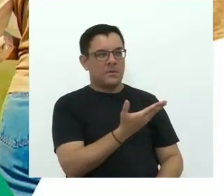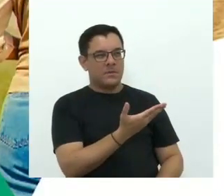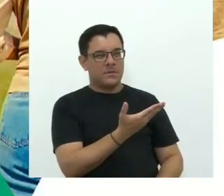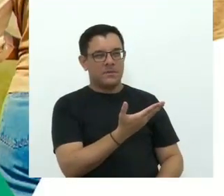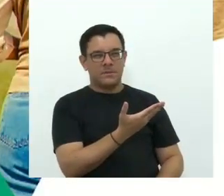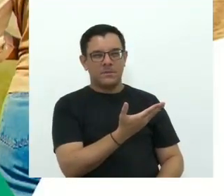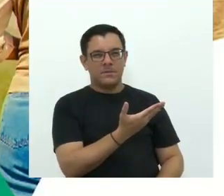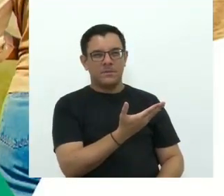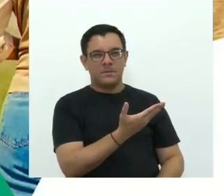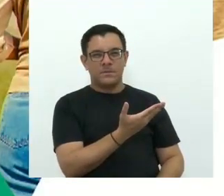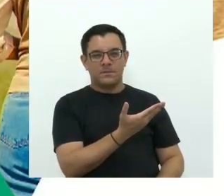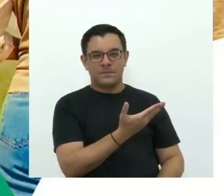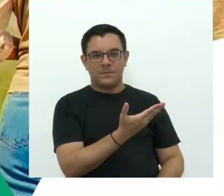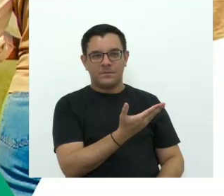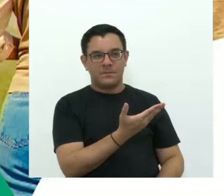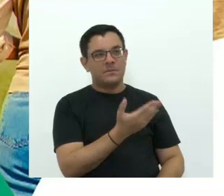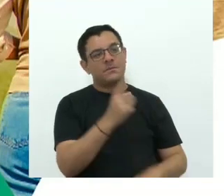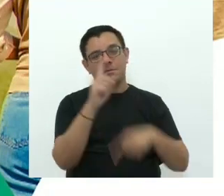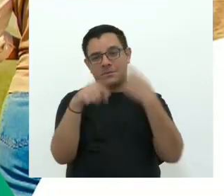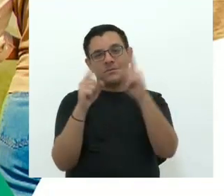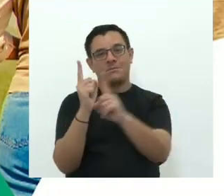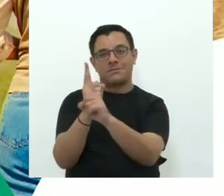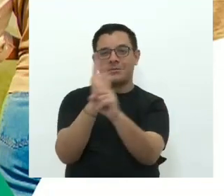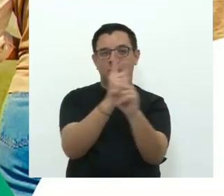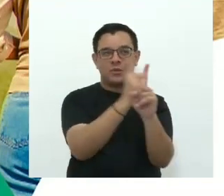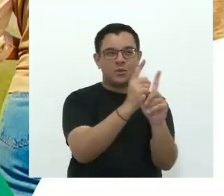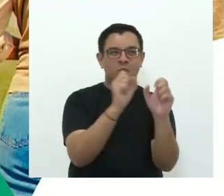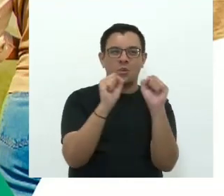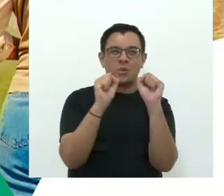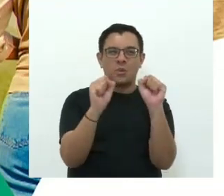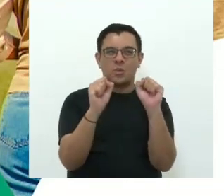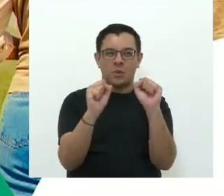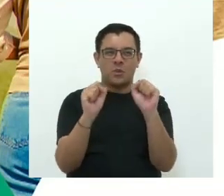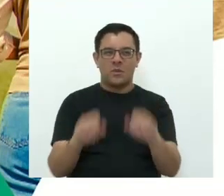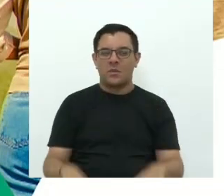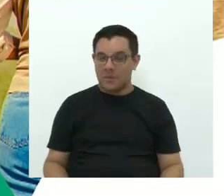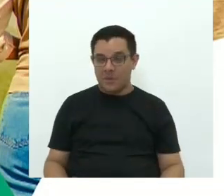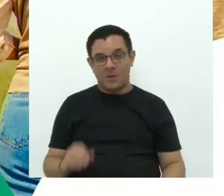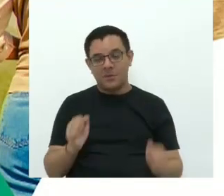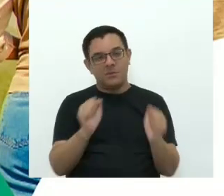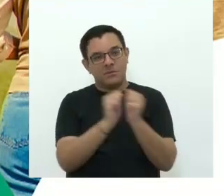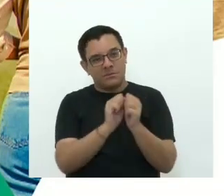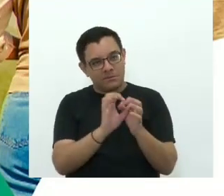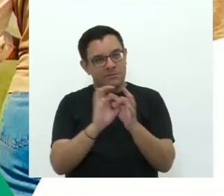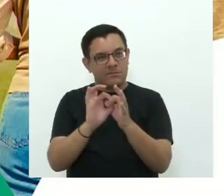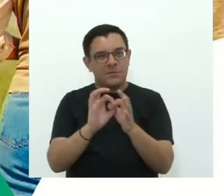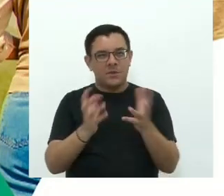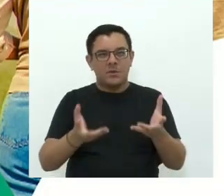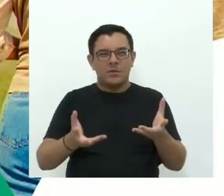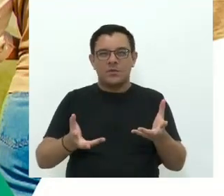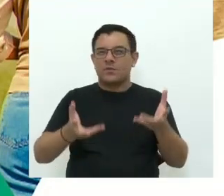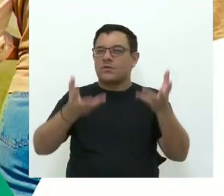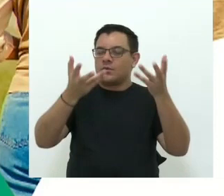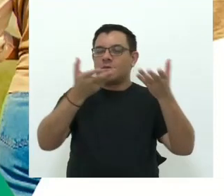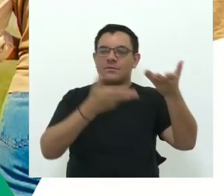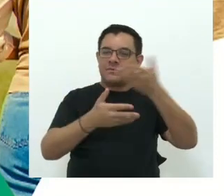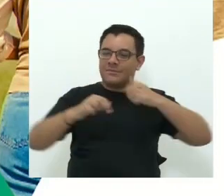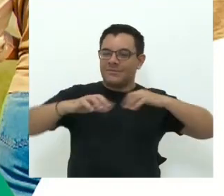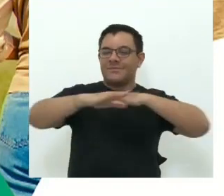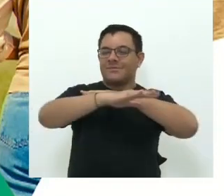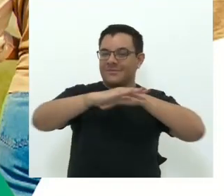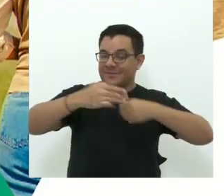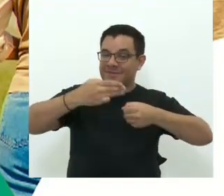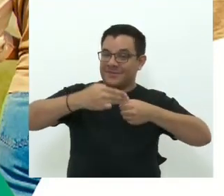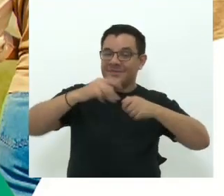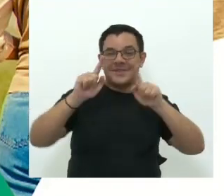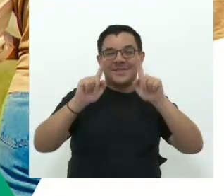votos que em algum momento eu cruze com vocês para que a gente possa engajar toda essa cidadania daqui do município de Guarulhos